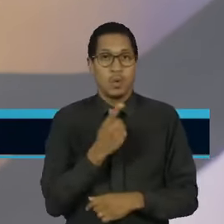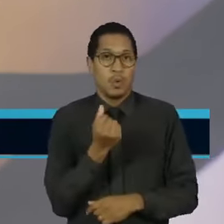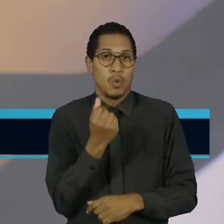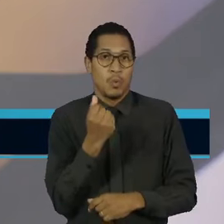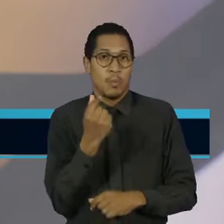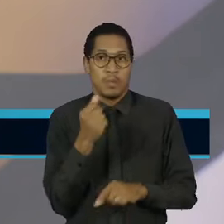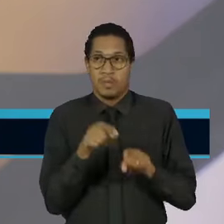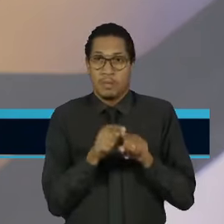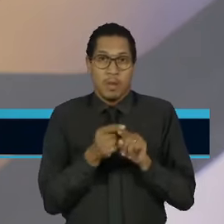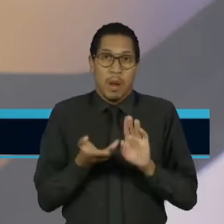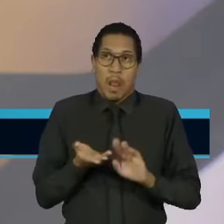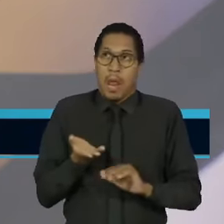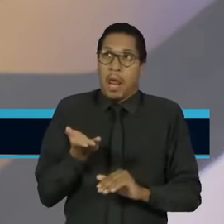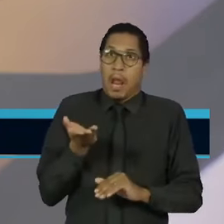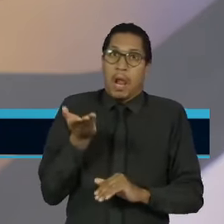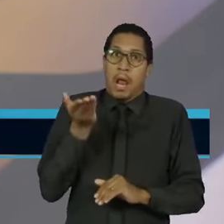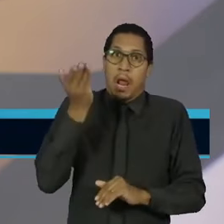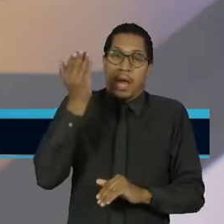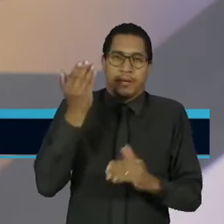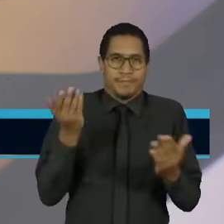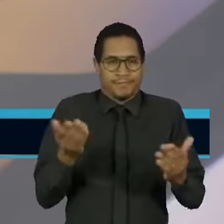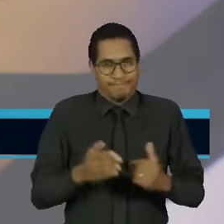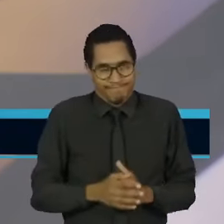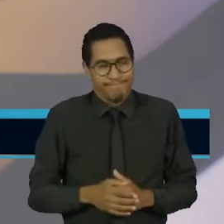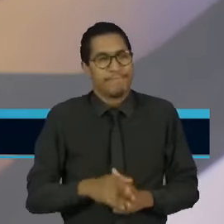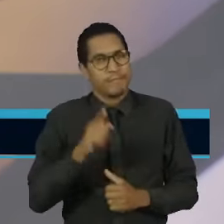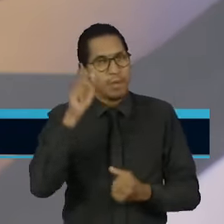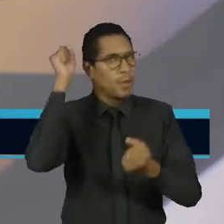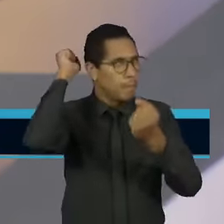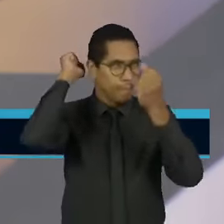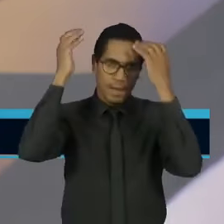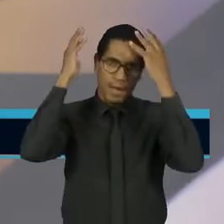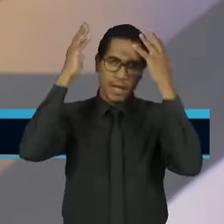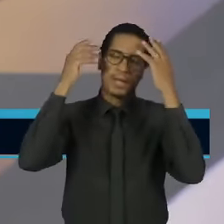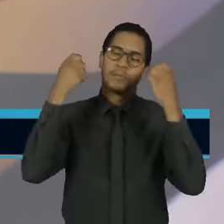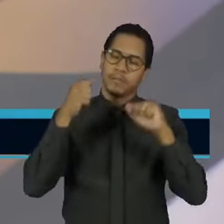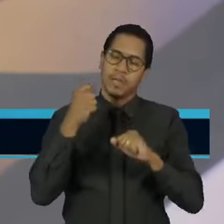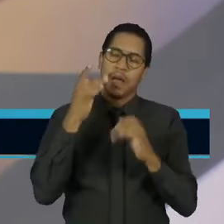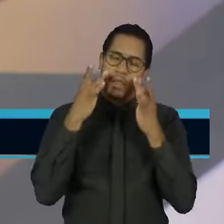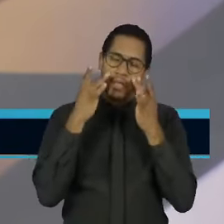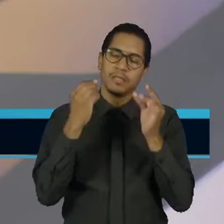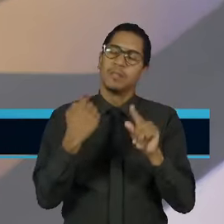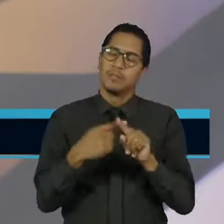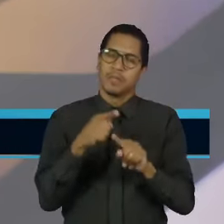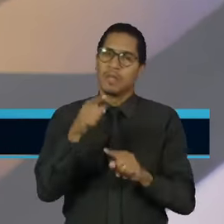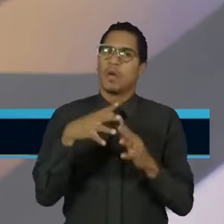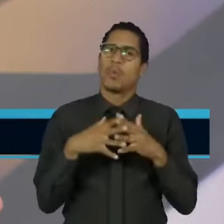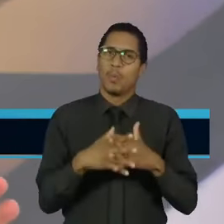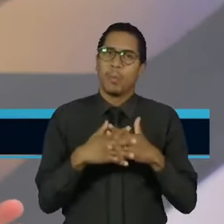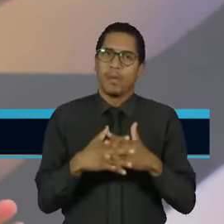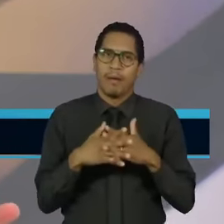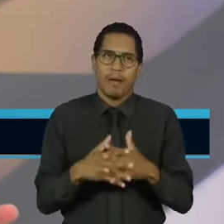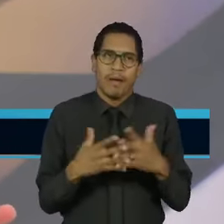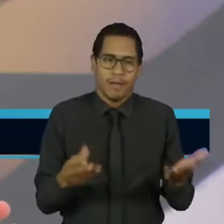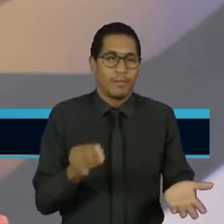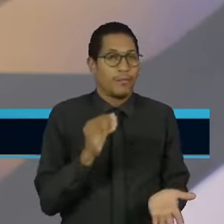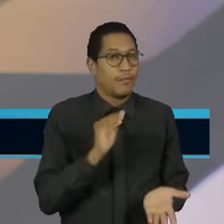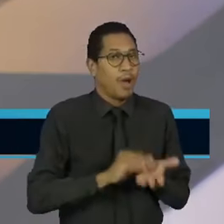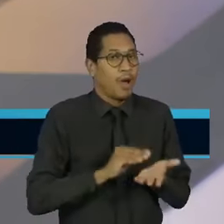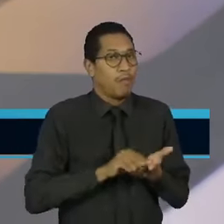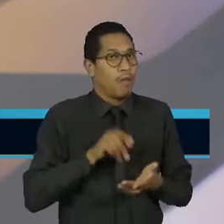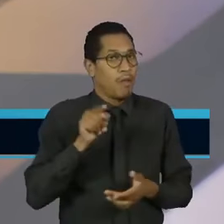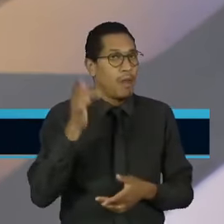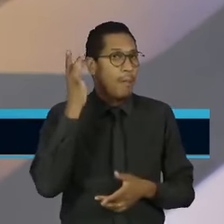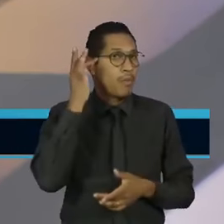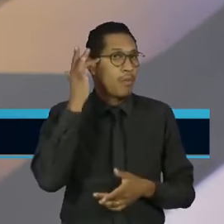milei eu acho uma situação extremamente complicada e ele não não não me parece ter a maturidade